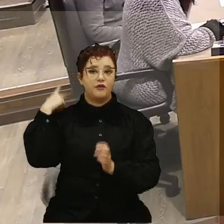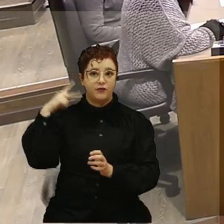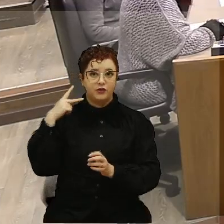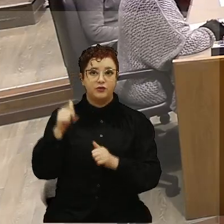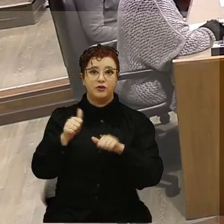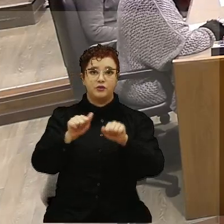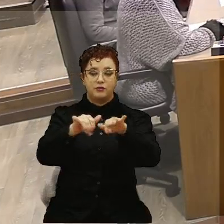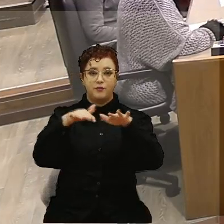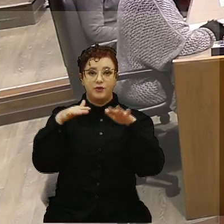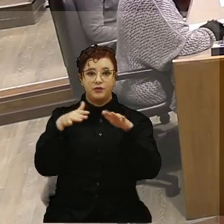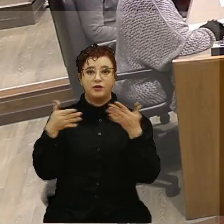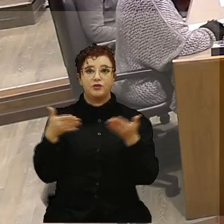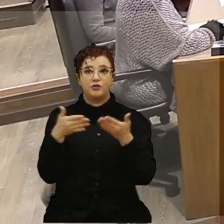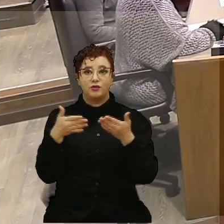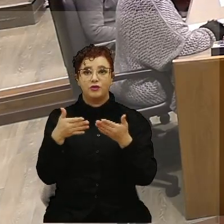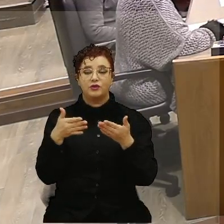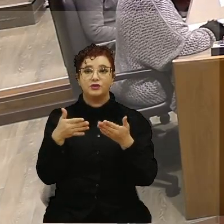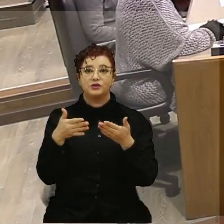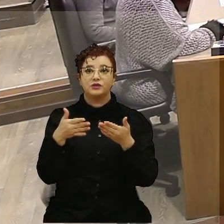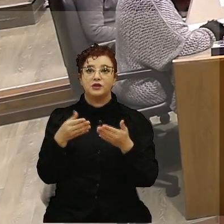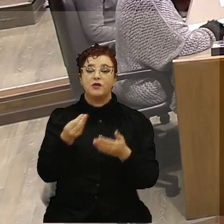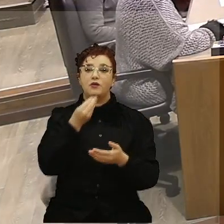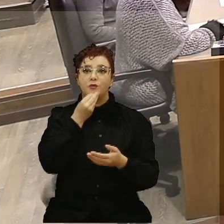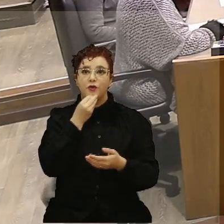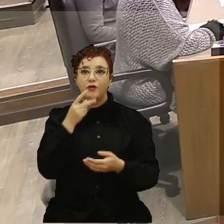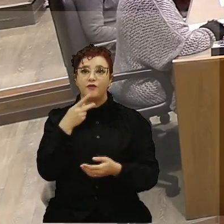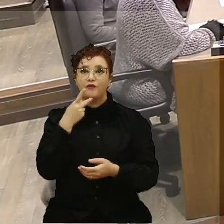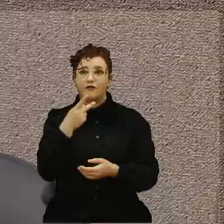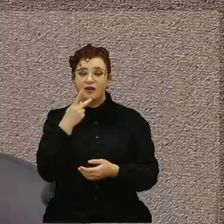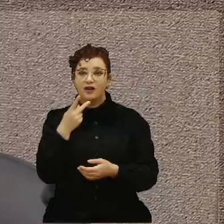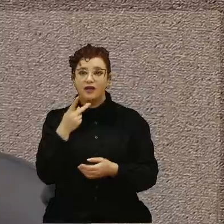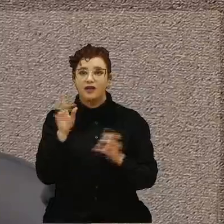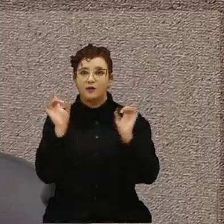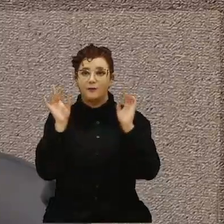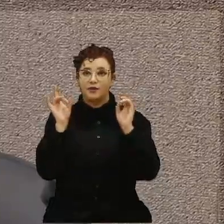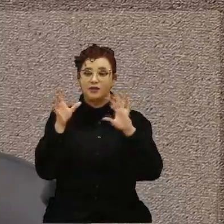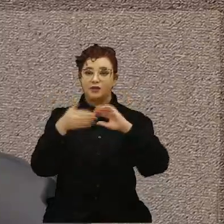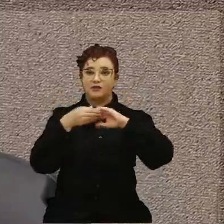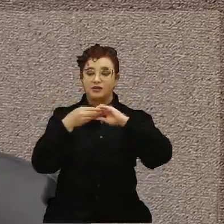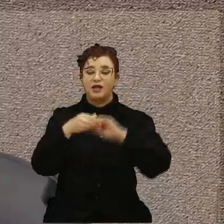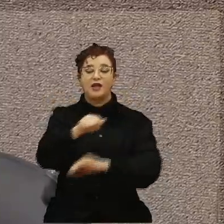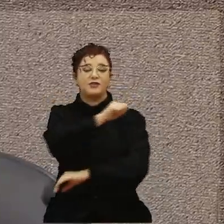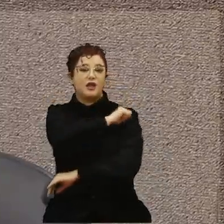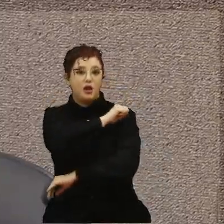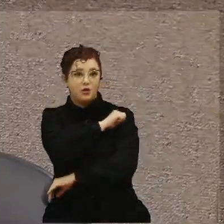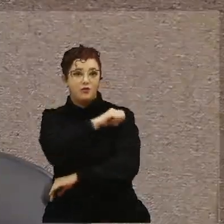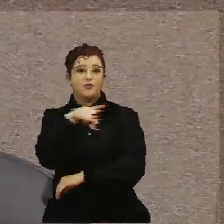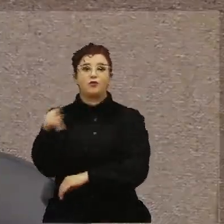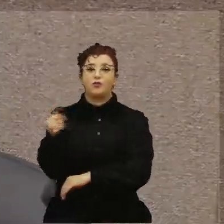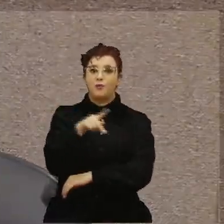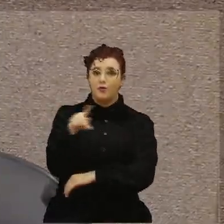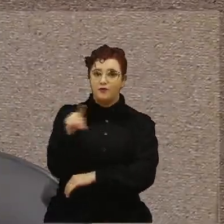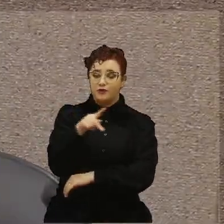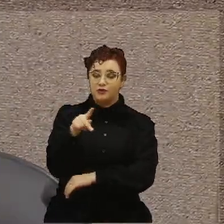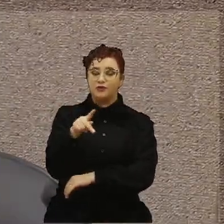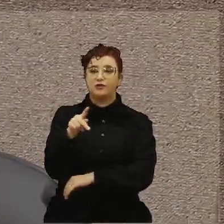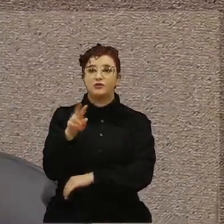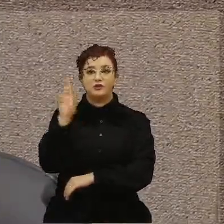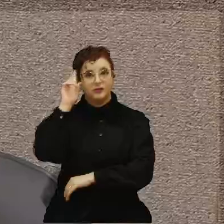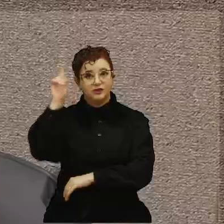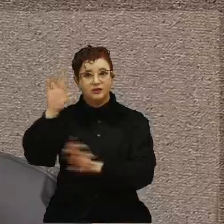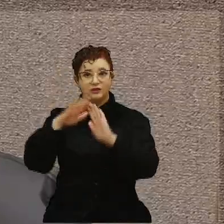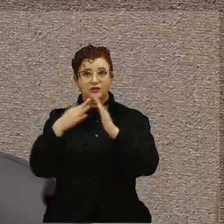na plateia. E hoje no plenário a gente precisa, obviamente, falar em especial, fazer uma saudação aos estudantes, aos professores. Eu fui diretora da